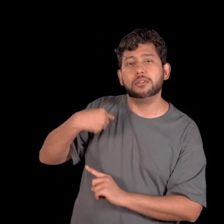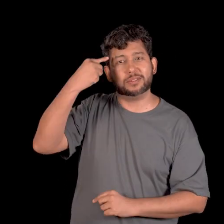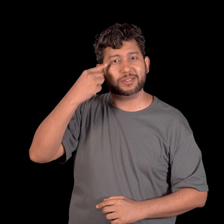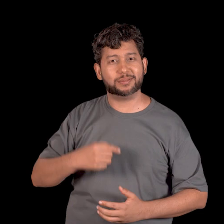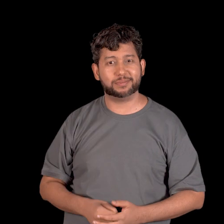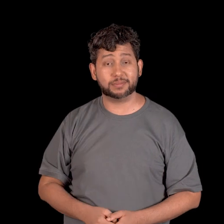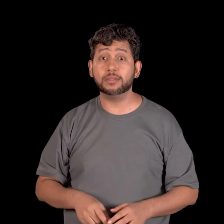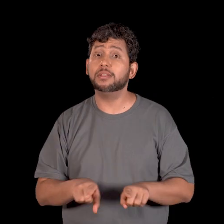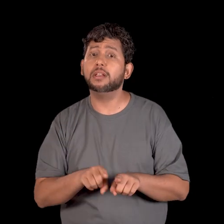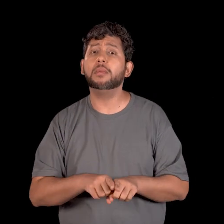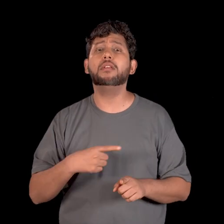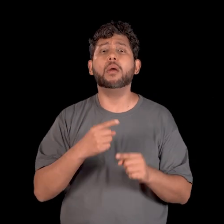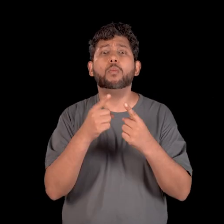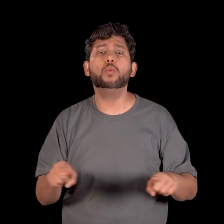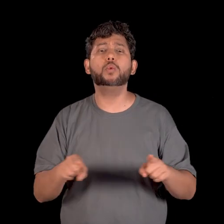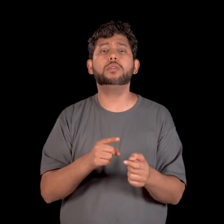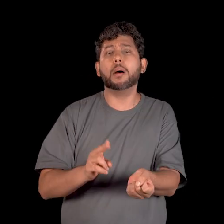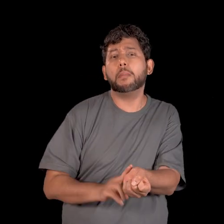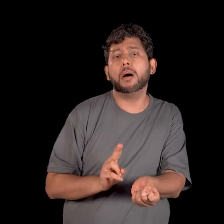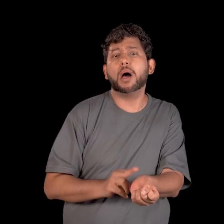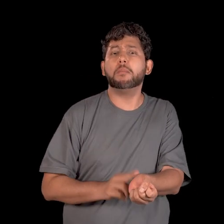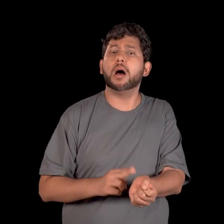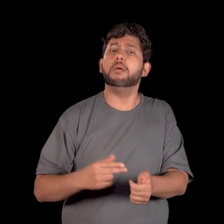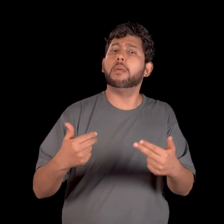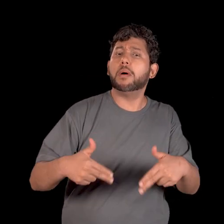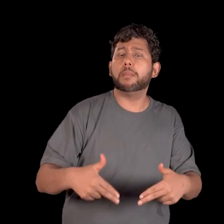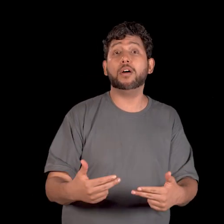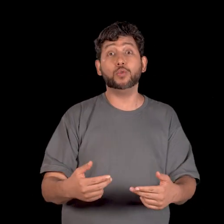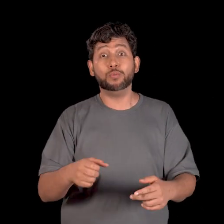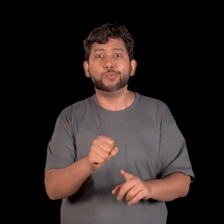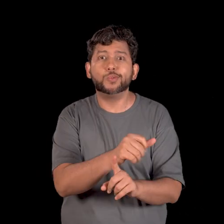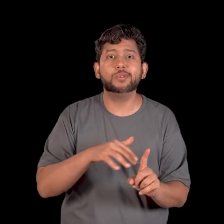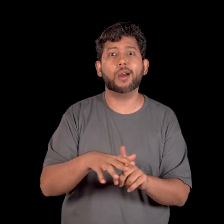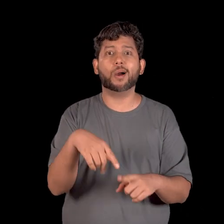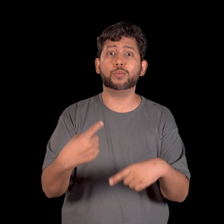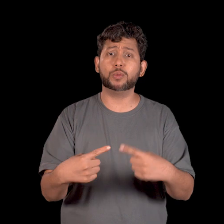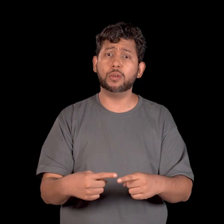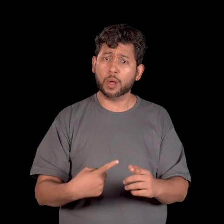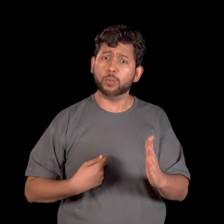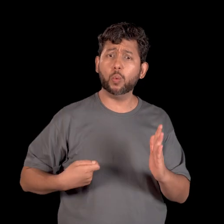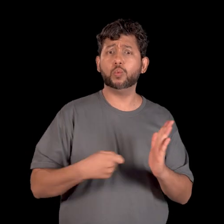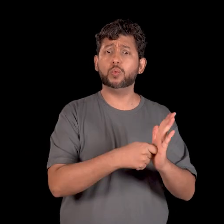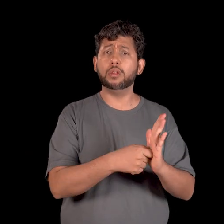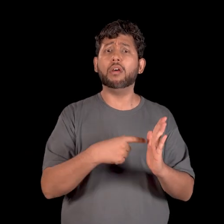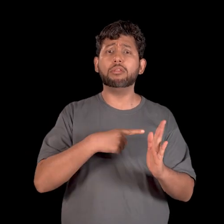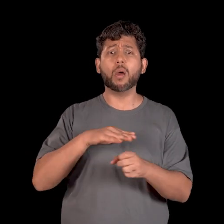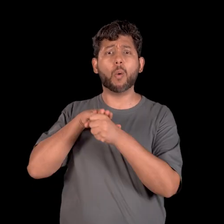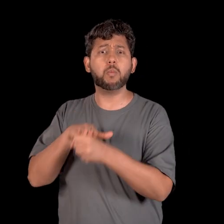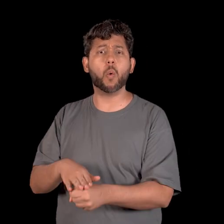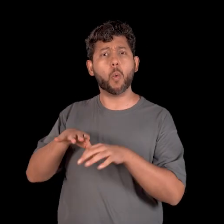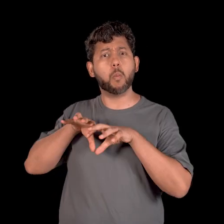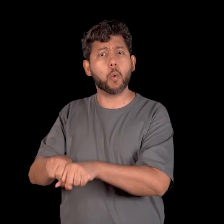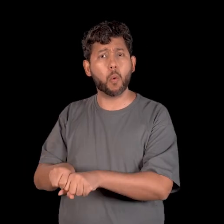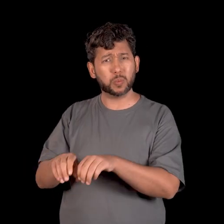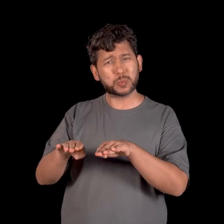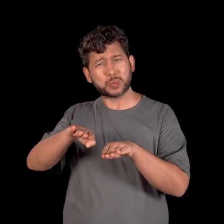temas atuais da nossa sociedade. As letras ritmadas e poéticas, normalmente de cunho político, social e histórico do